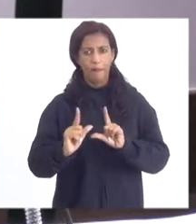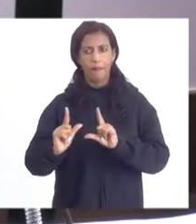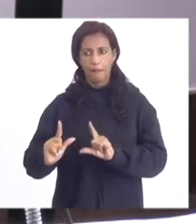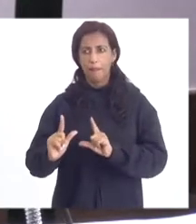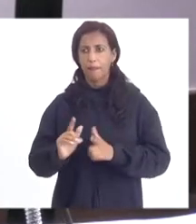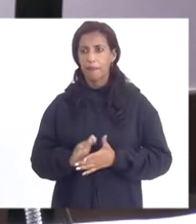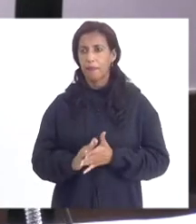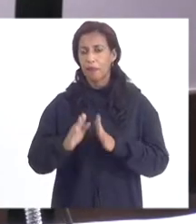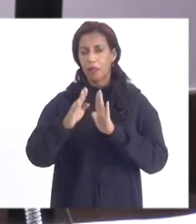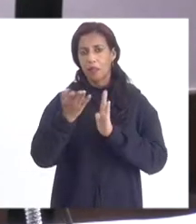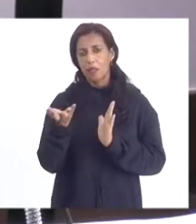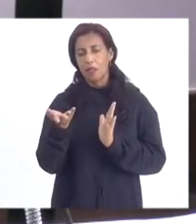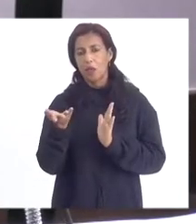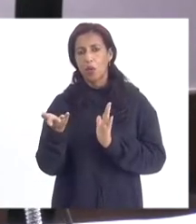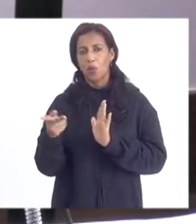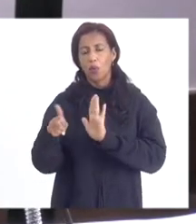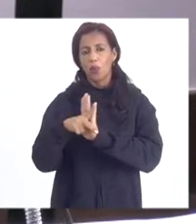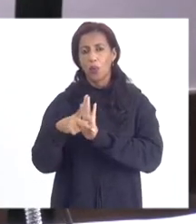estão na órbita